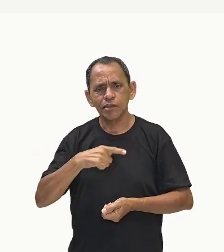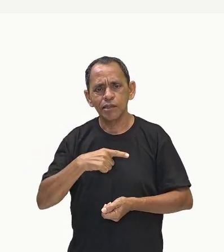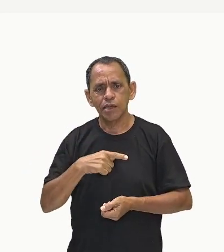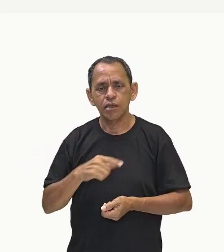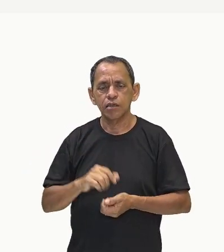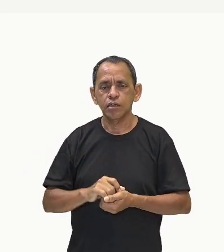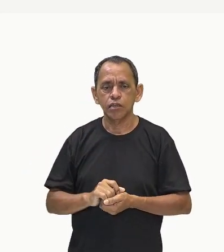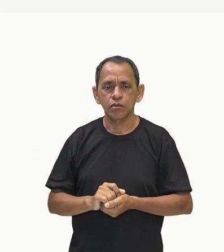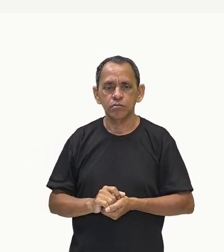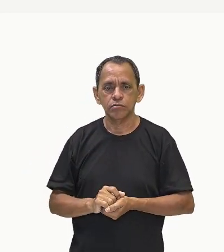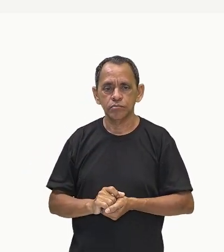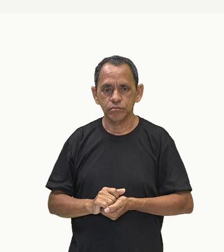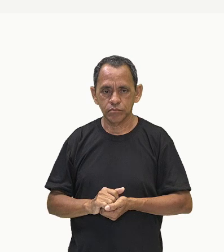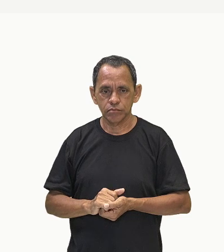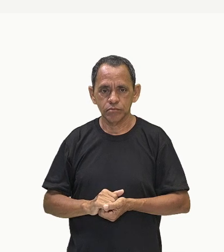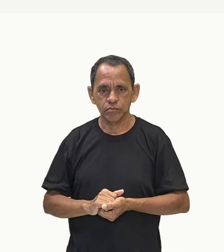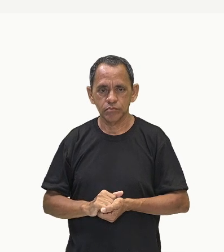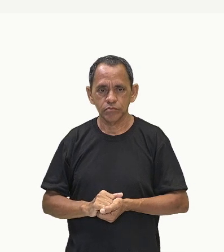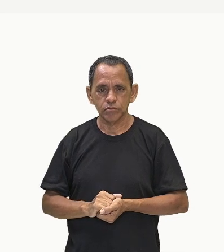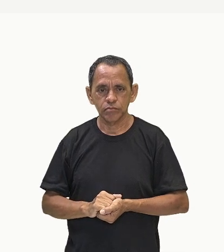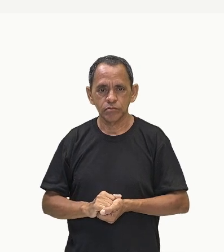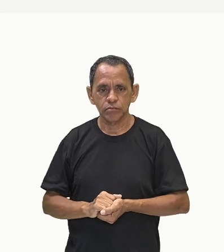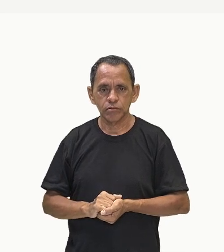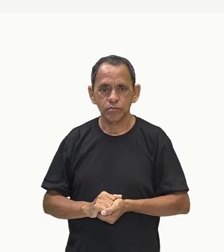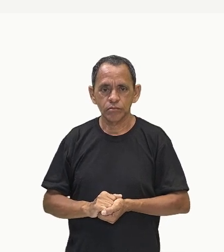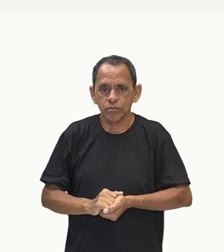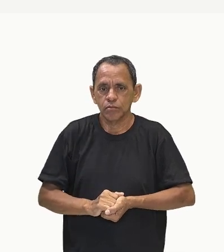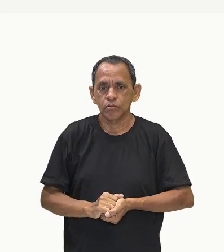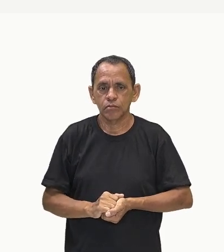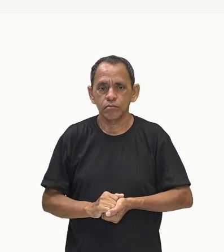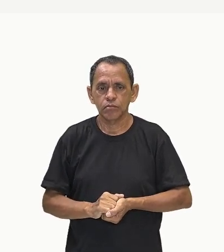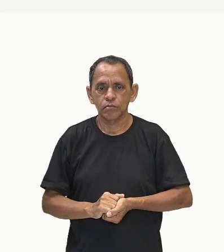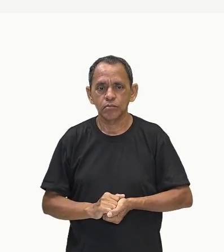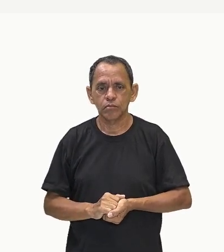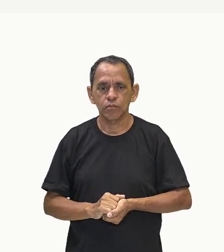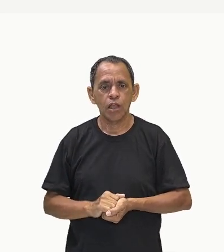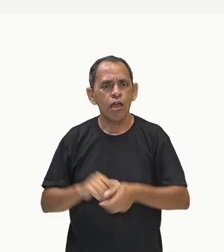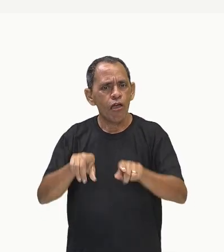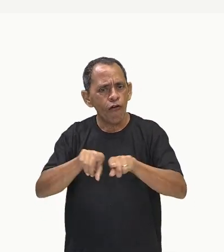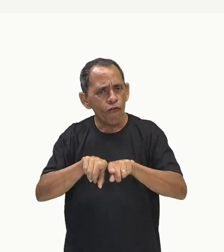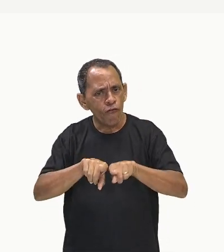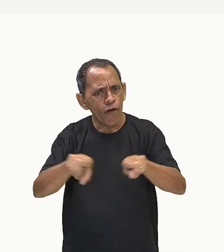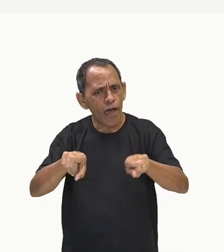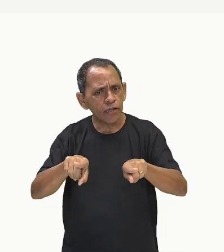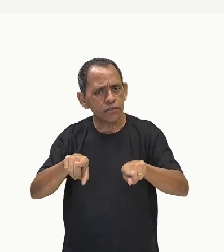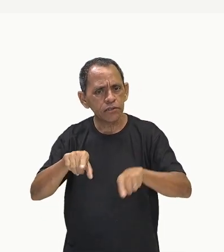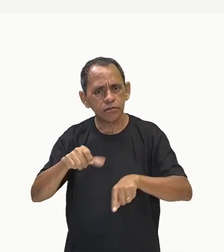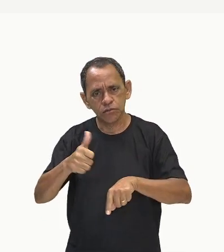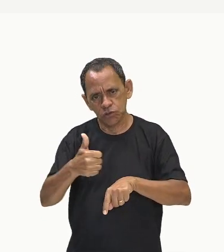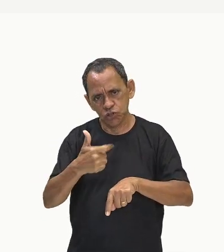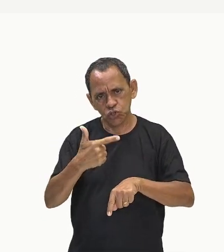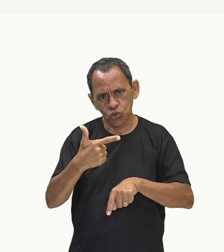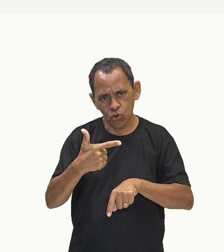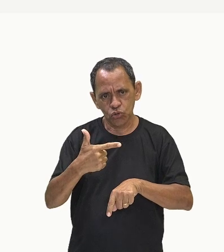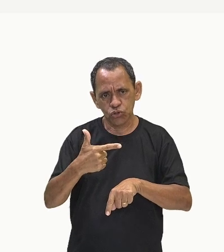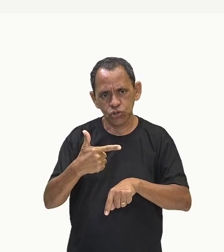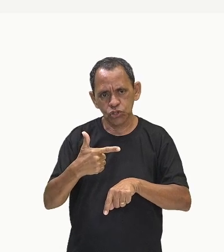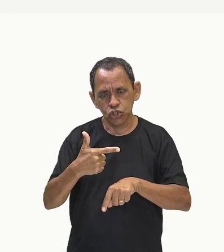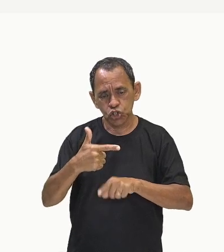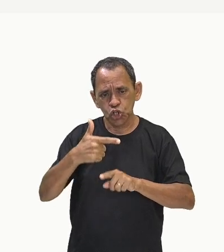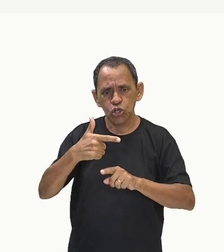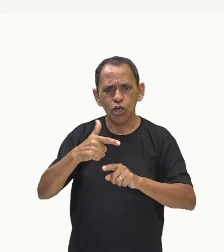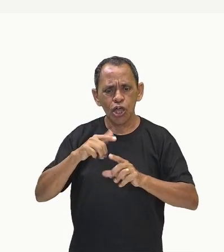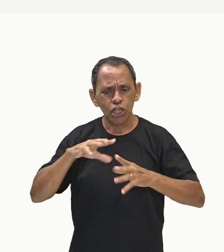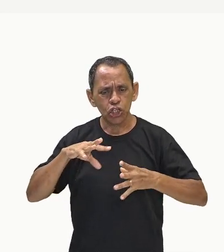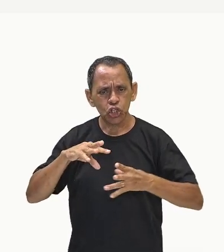faces, certo? Todas as suas faces, ó, são triangulares,